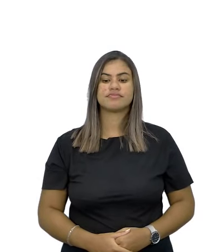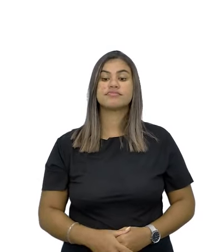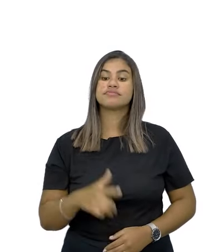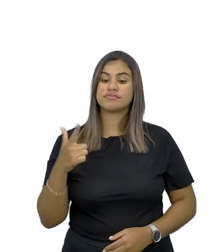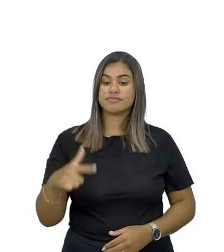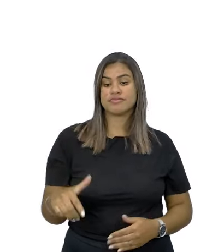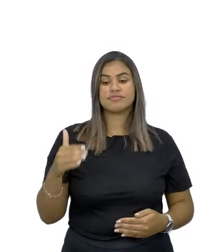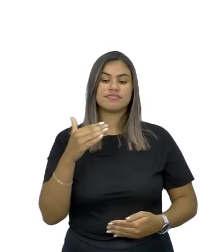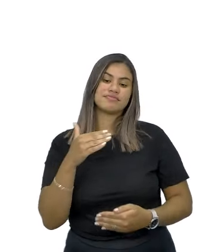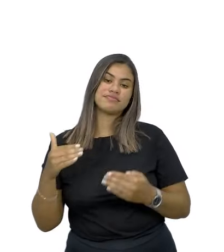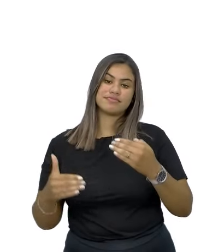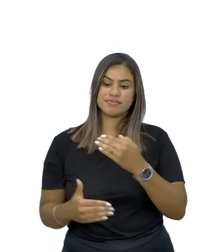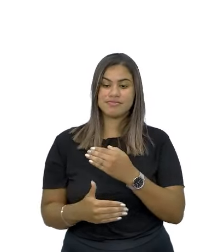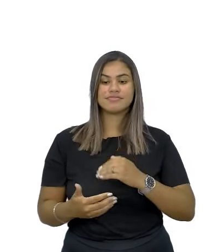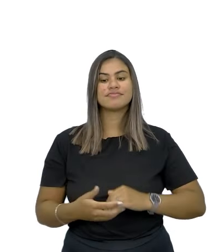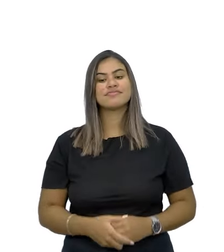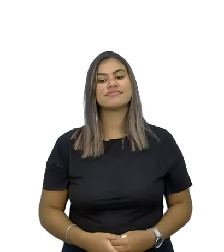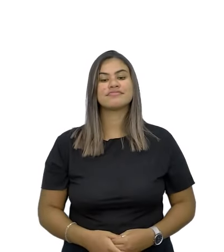Próximo slide.